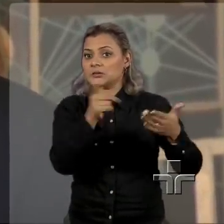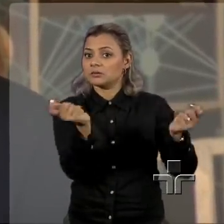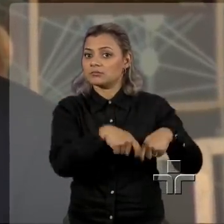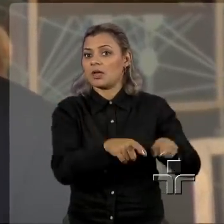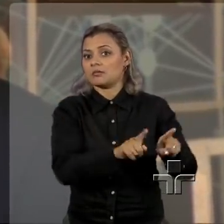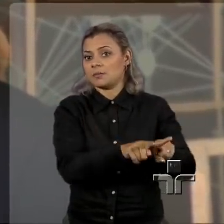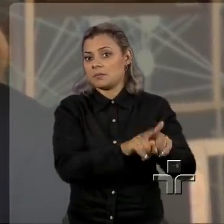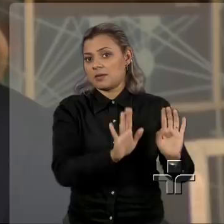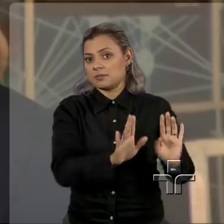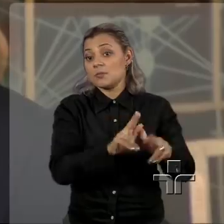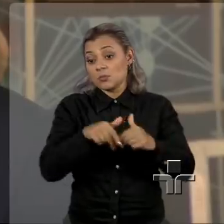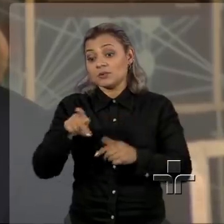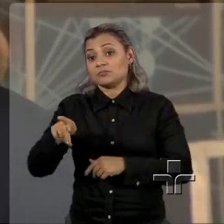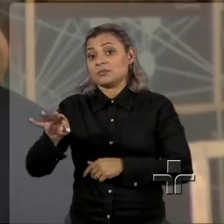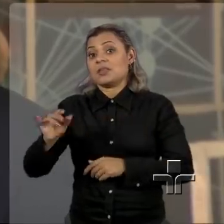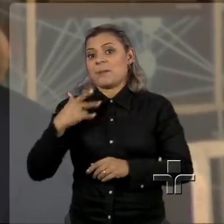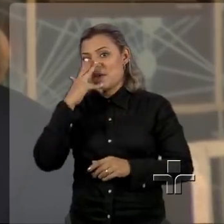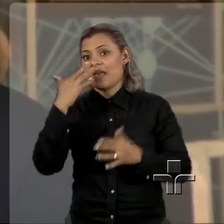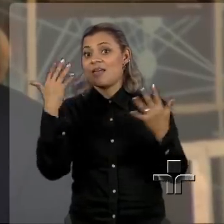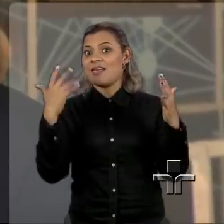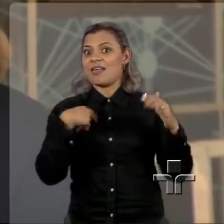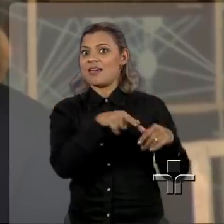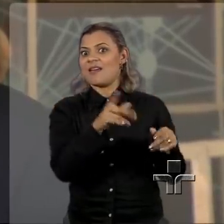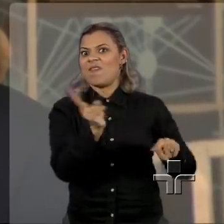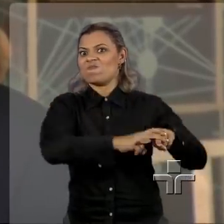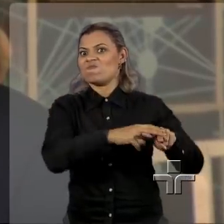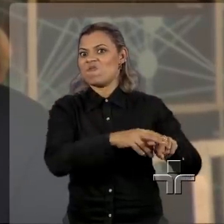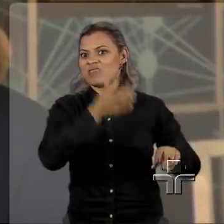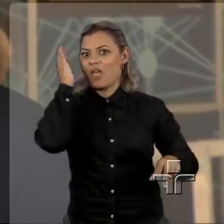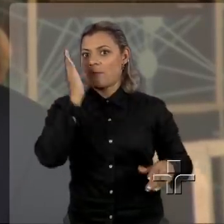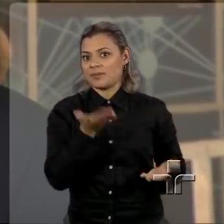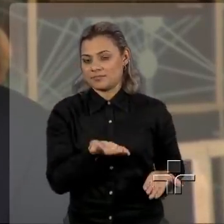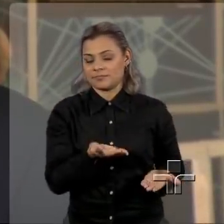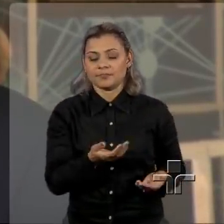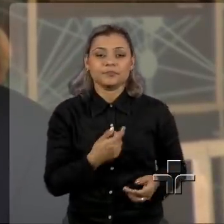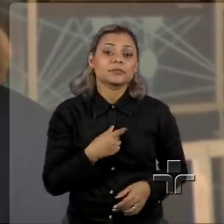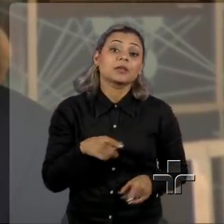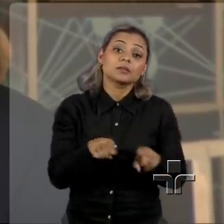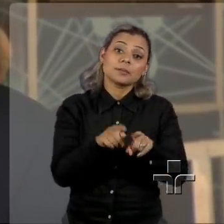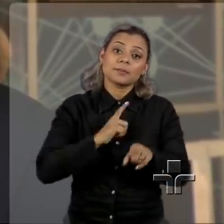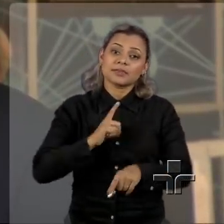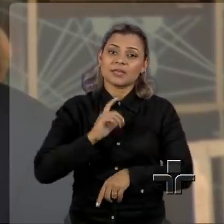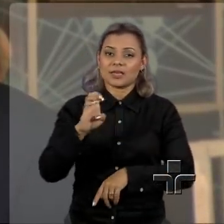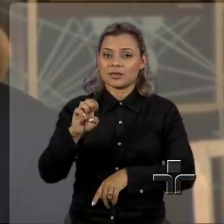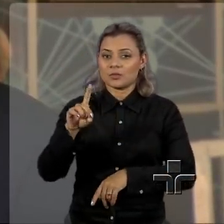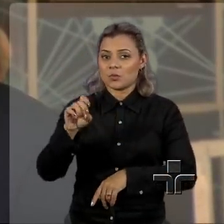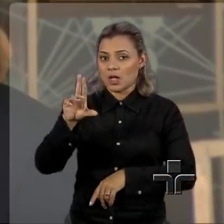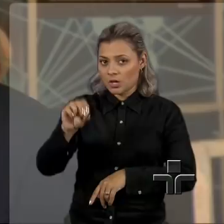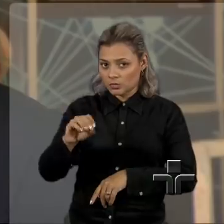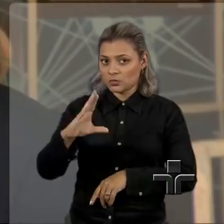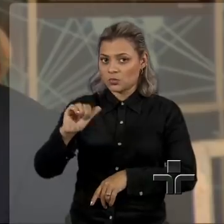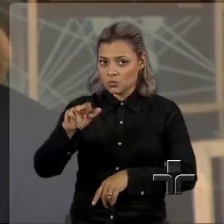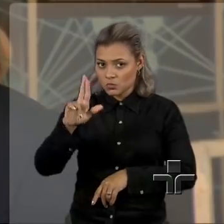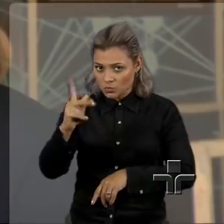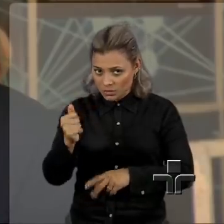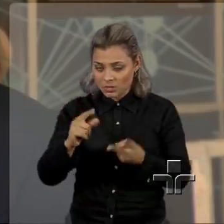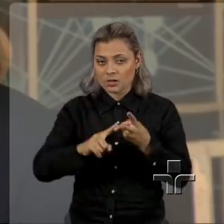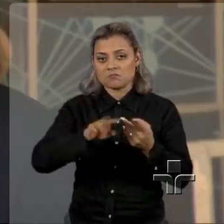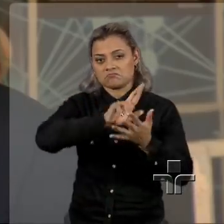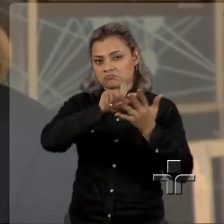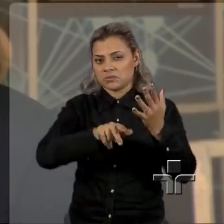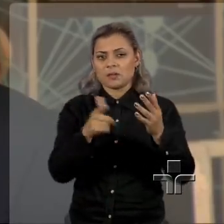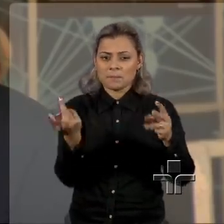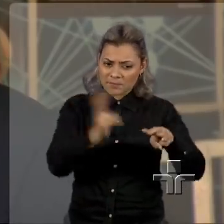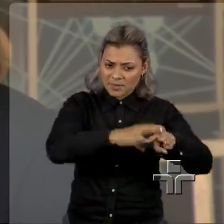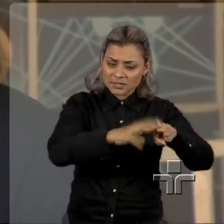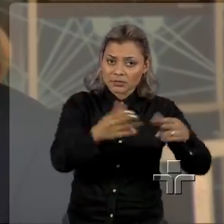ter outras lideranças do MDB, o próprio Eduardo Cunha preso e outros sobre investigação e também réus em alguns processos, não